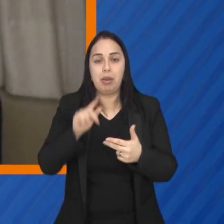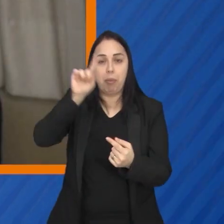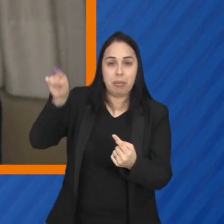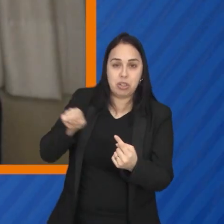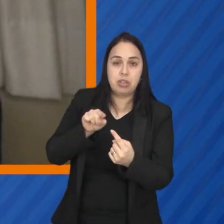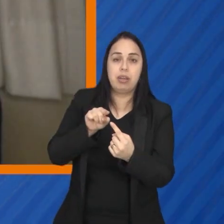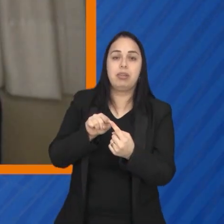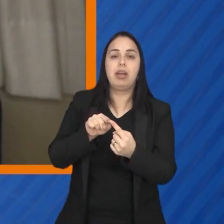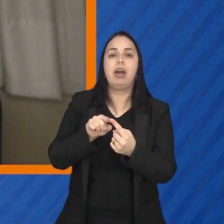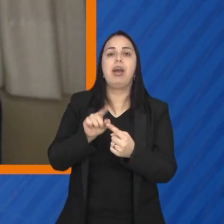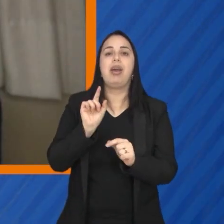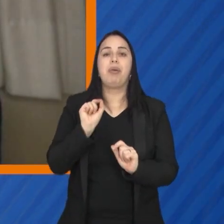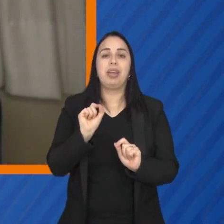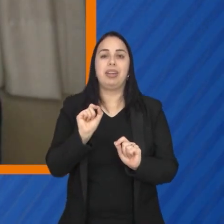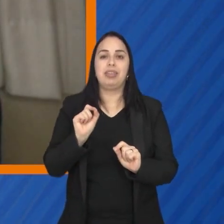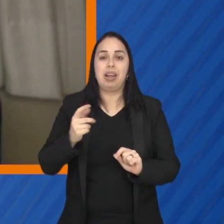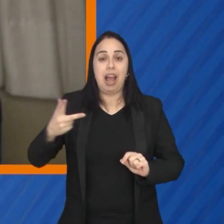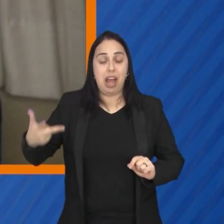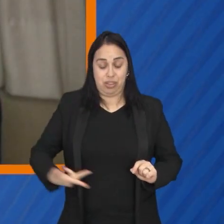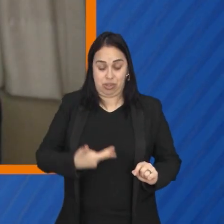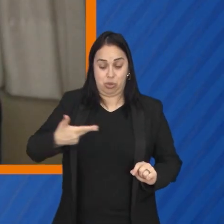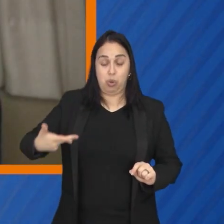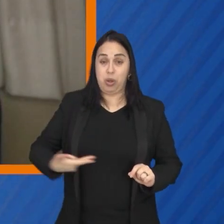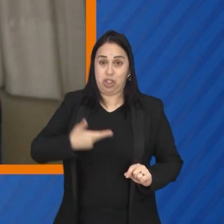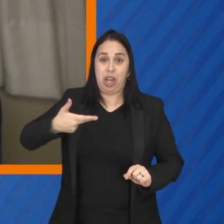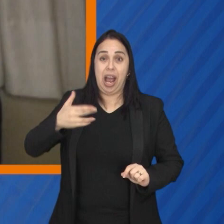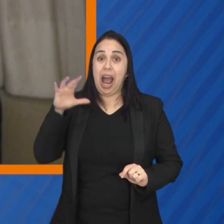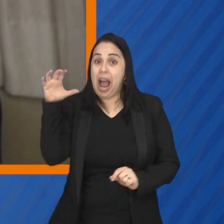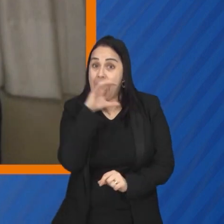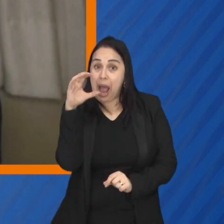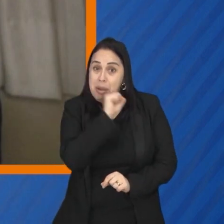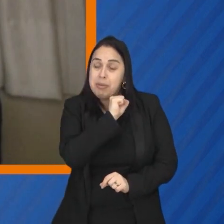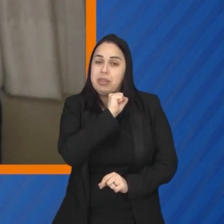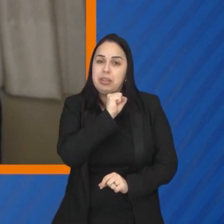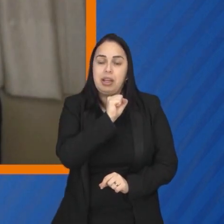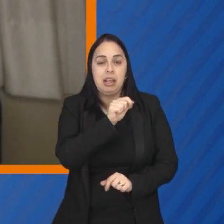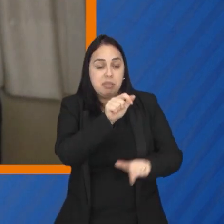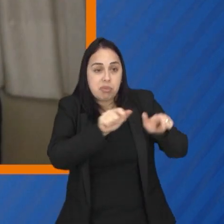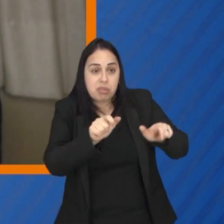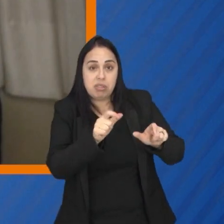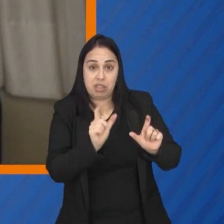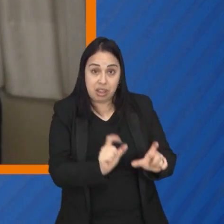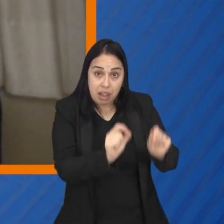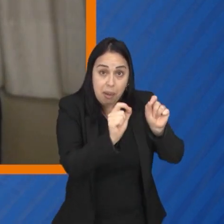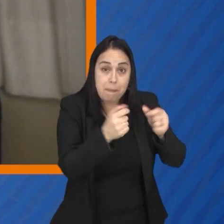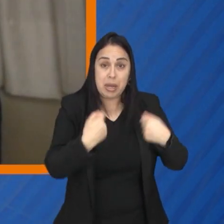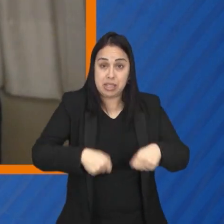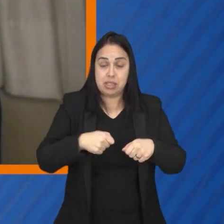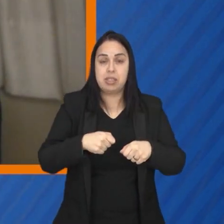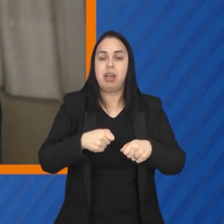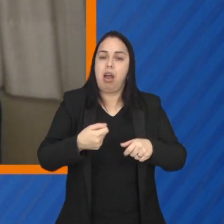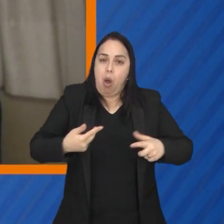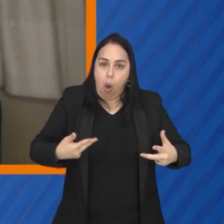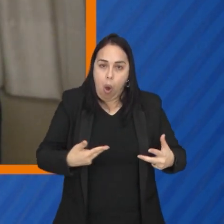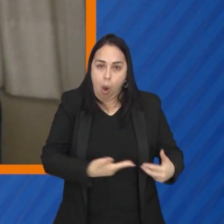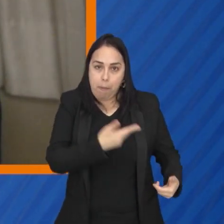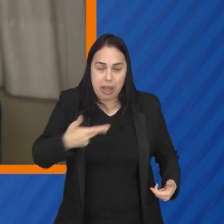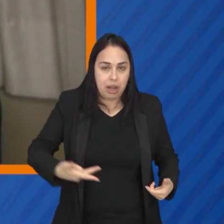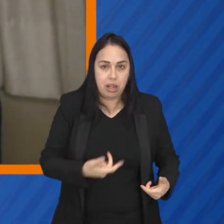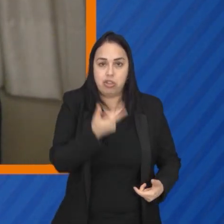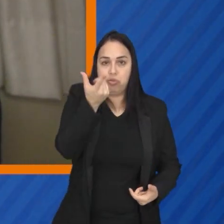nossa missão principal é agilizar cirurgias daqueles pacientes que têm câncer, precisam